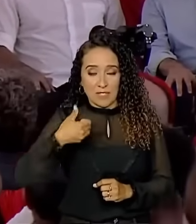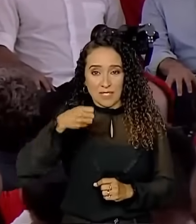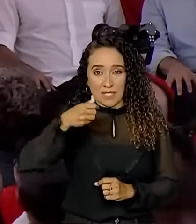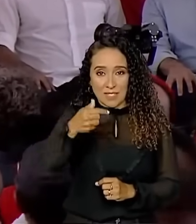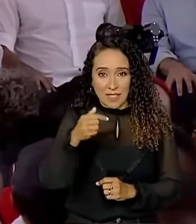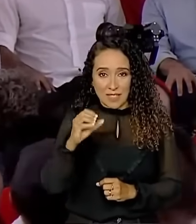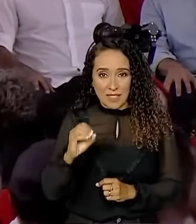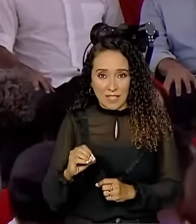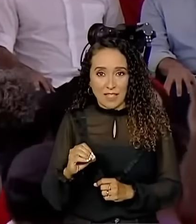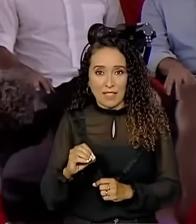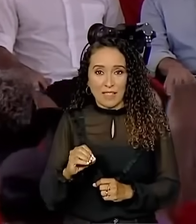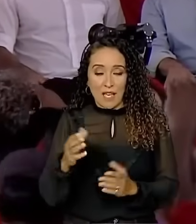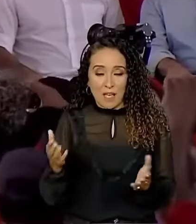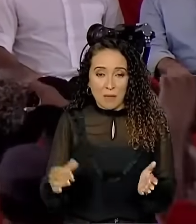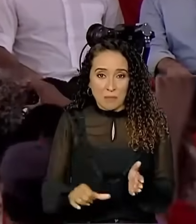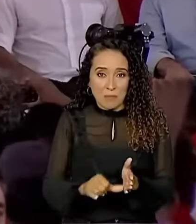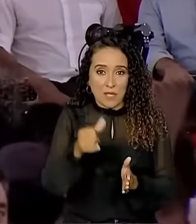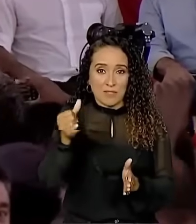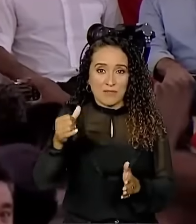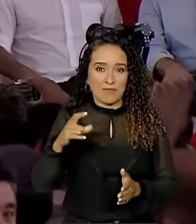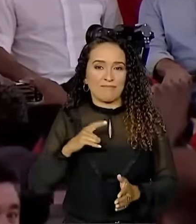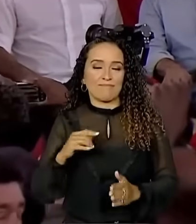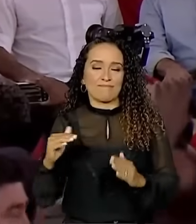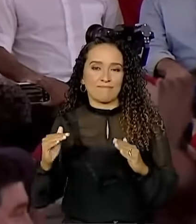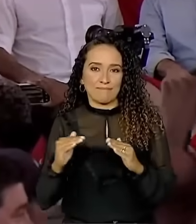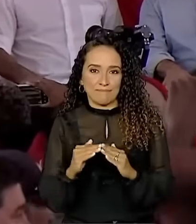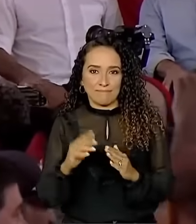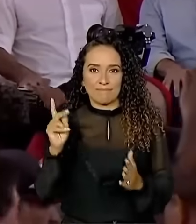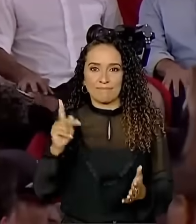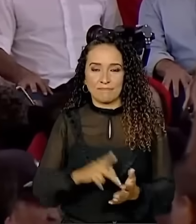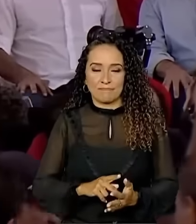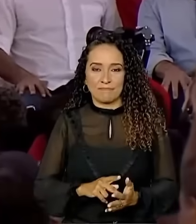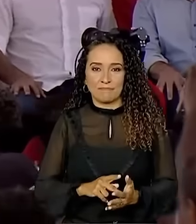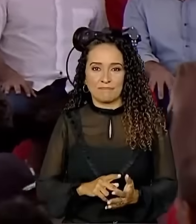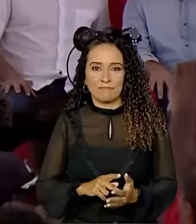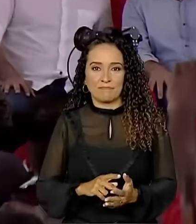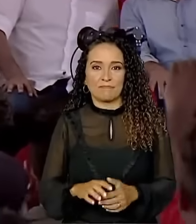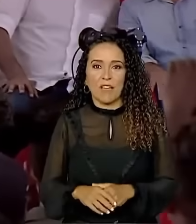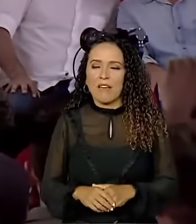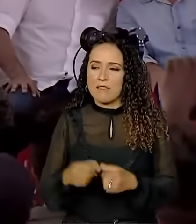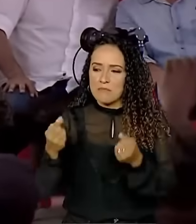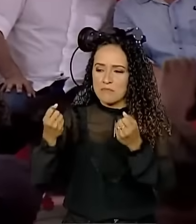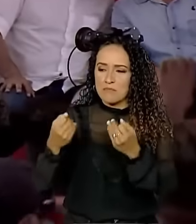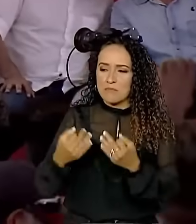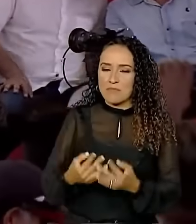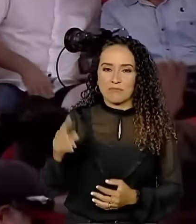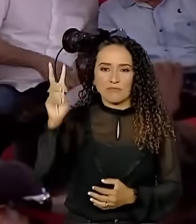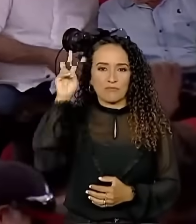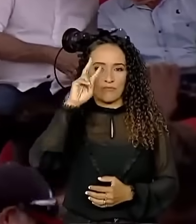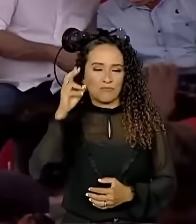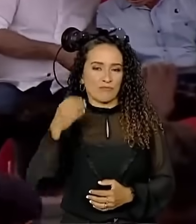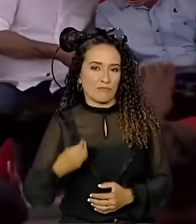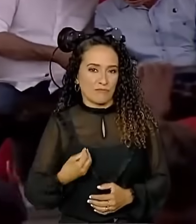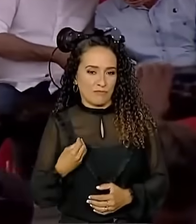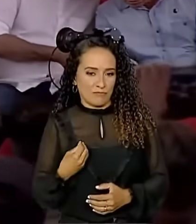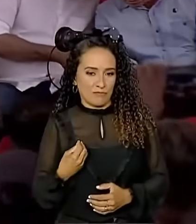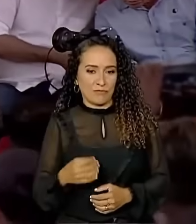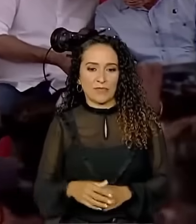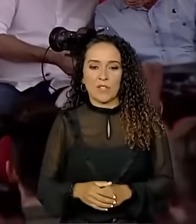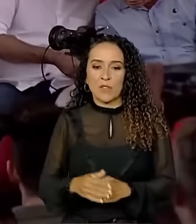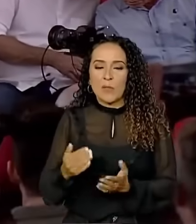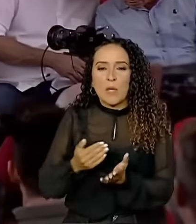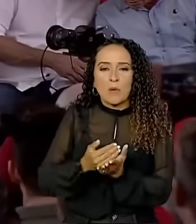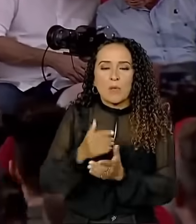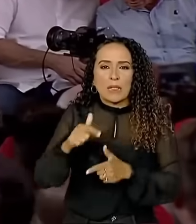anos e é a primeira vez que eu tenho uma casa. E ele contou a história dele. Ele